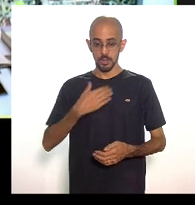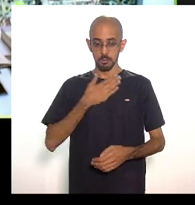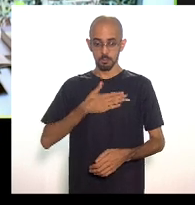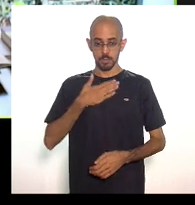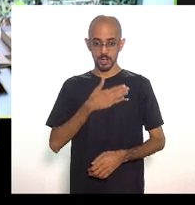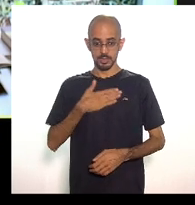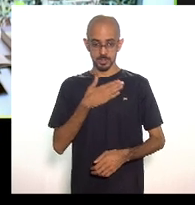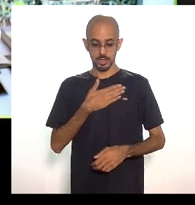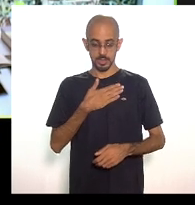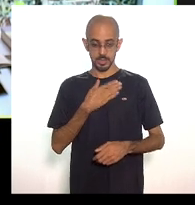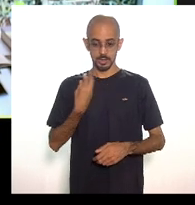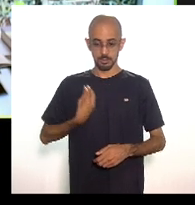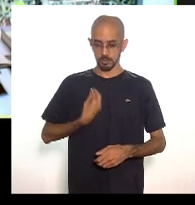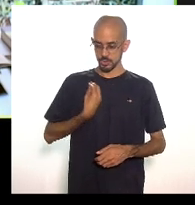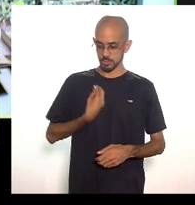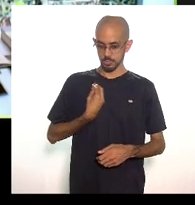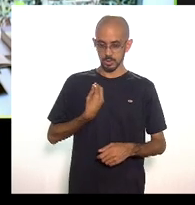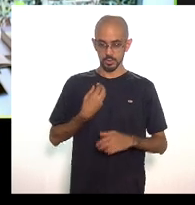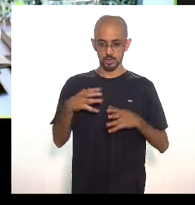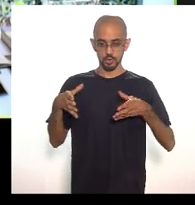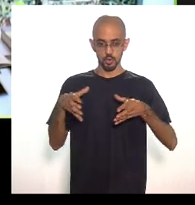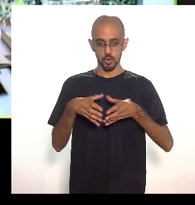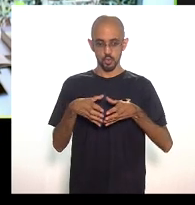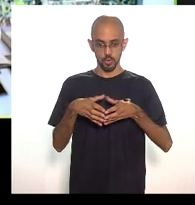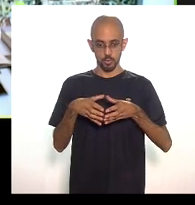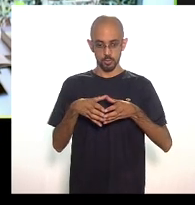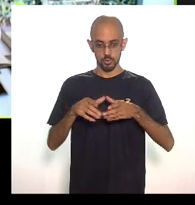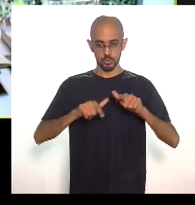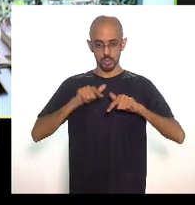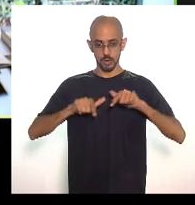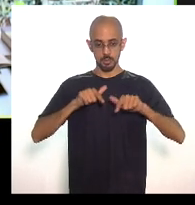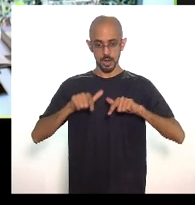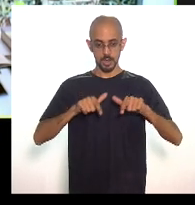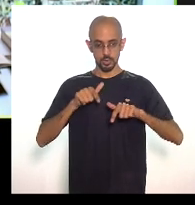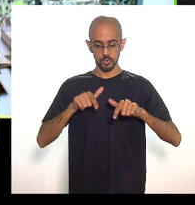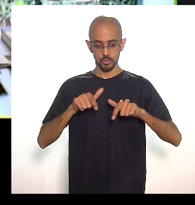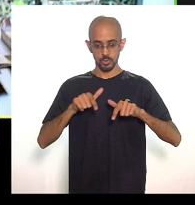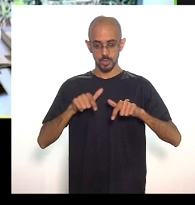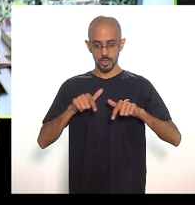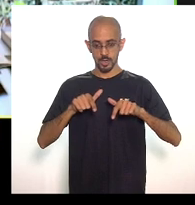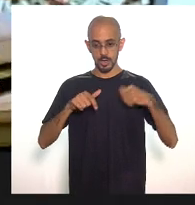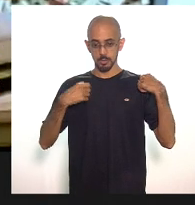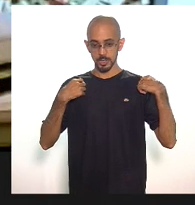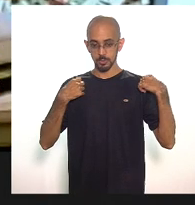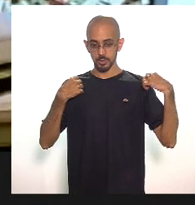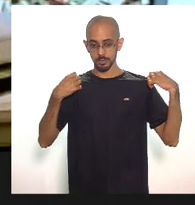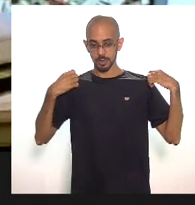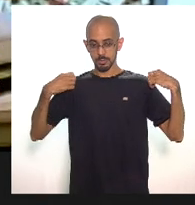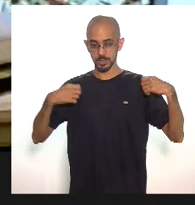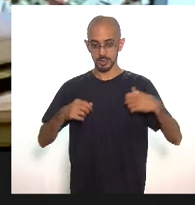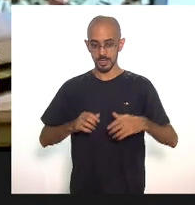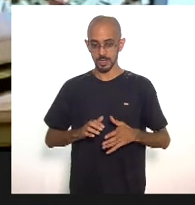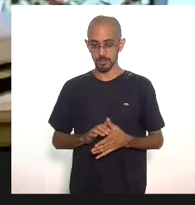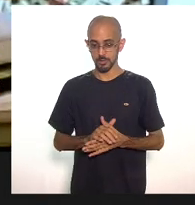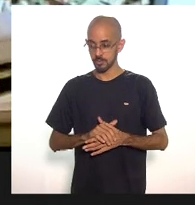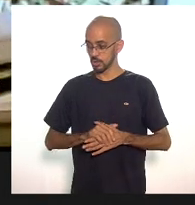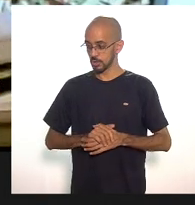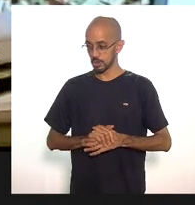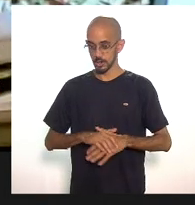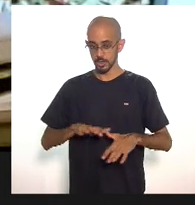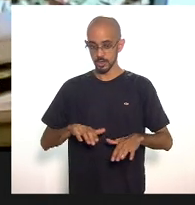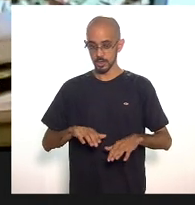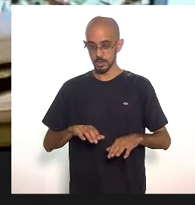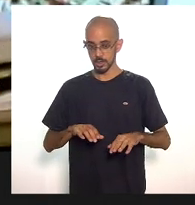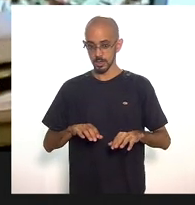grupo de trabalho. Que seja uma passagem rápida, porque amanhã eu